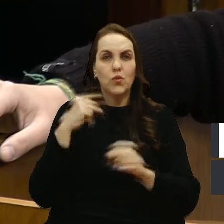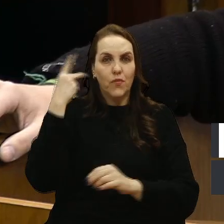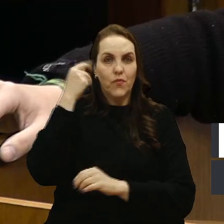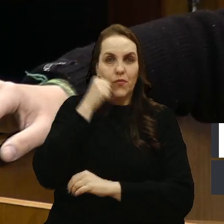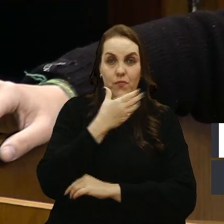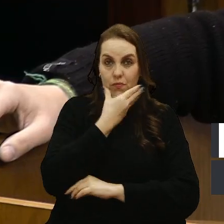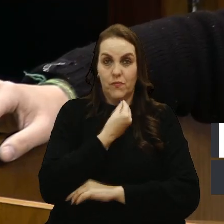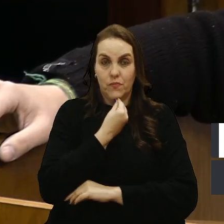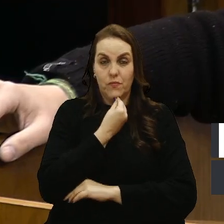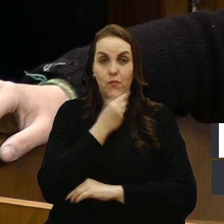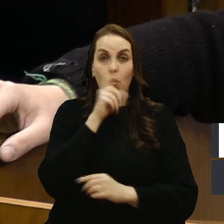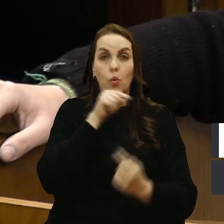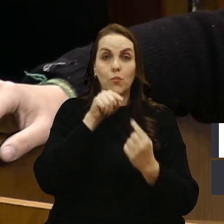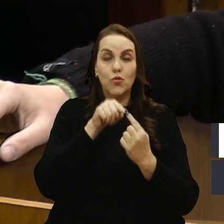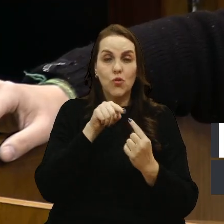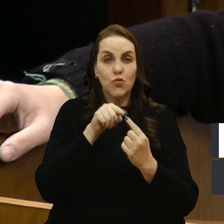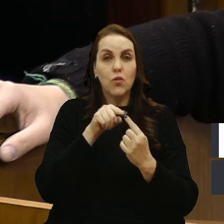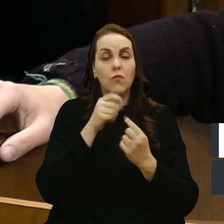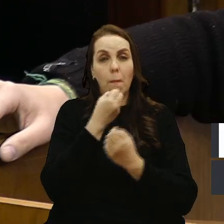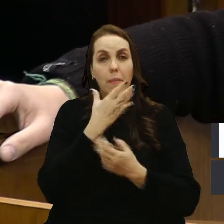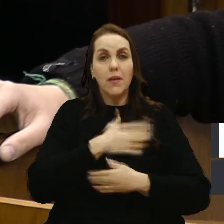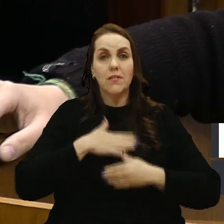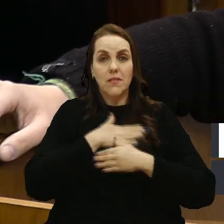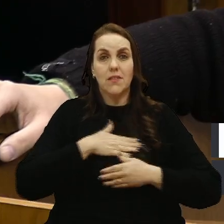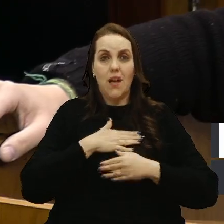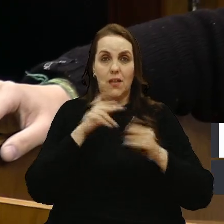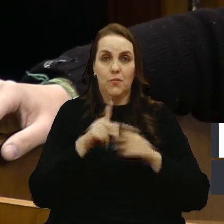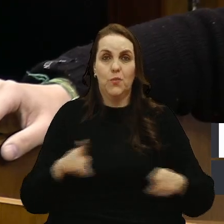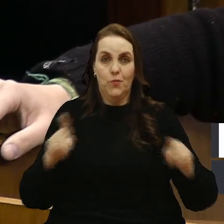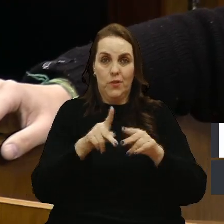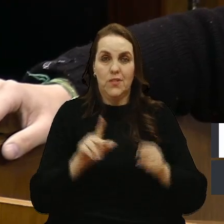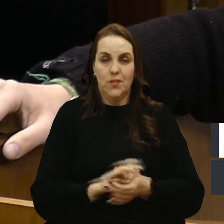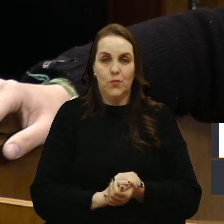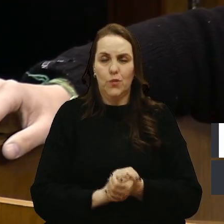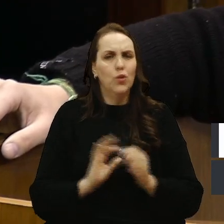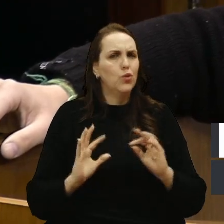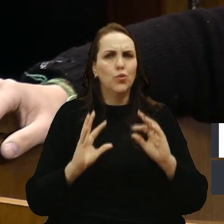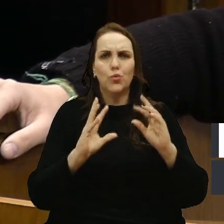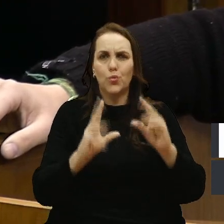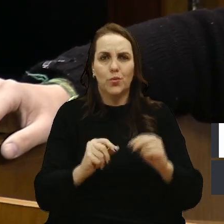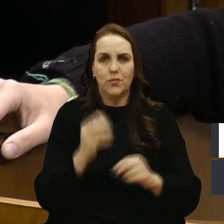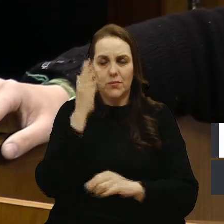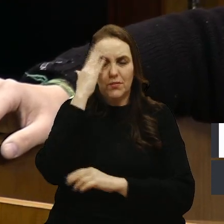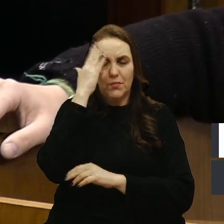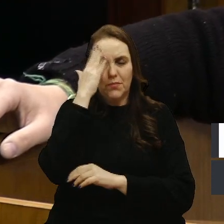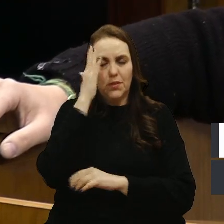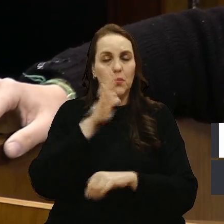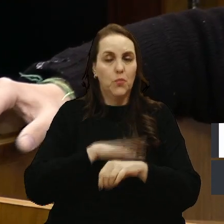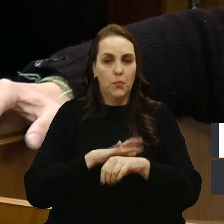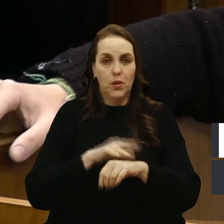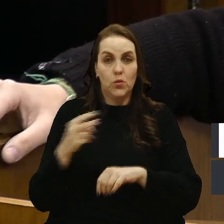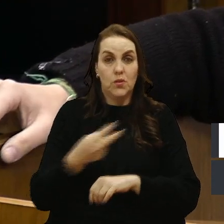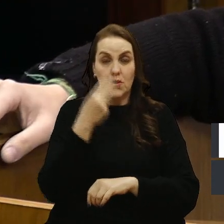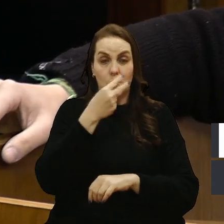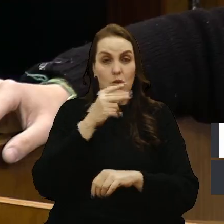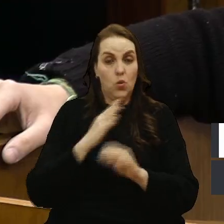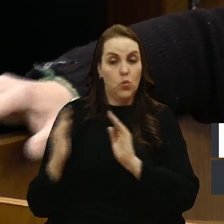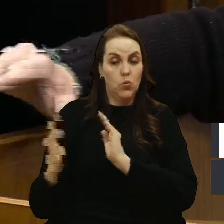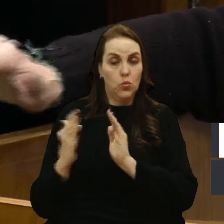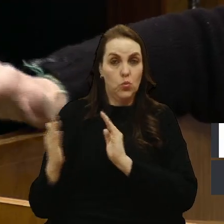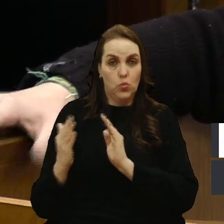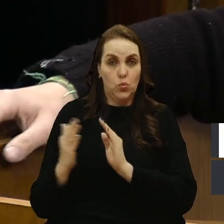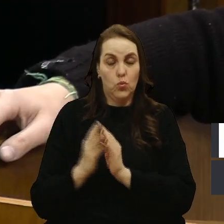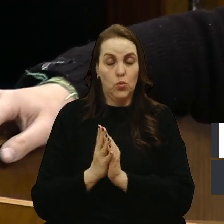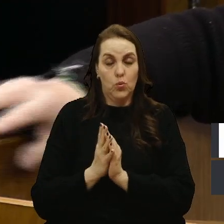dissemos que o nosso objetivo era o bem-estar da população. E todo mundo sabia que quando nós tivemos um segundo turno entre Schalco e Adiló,